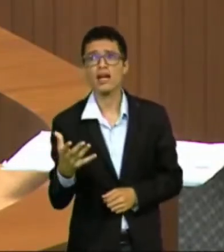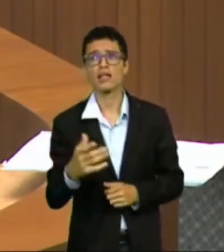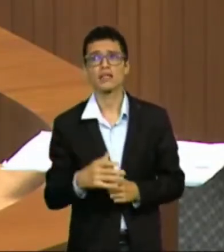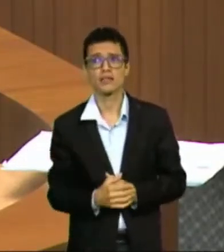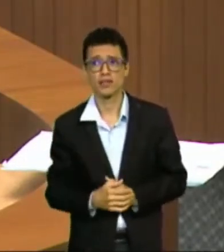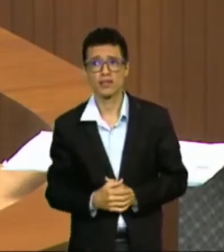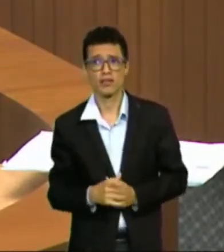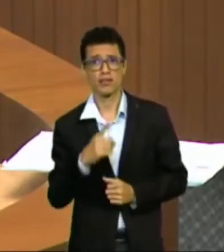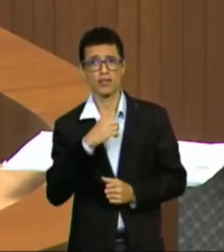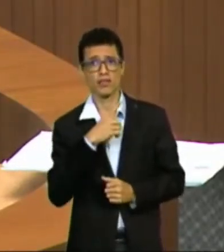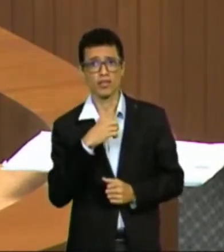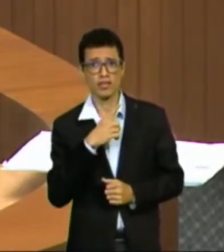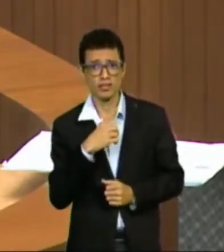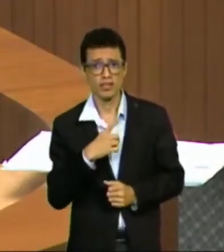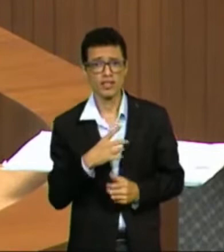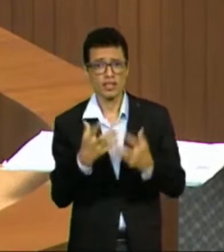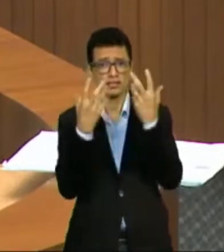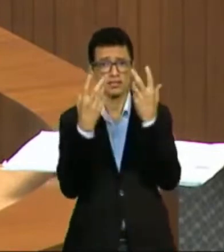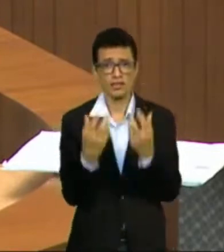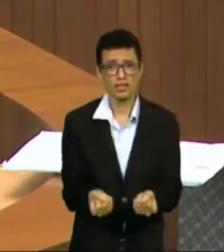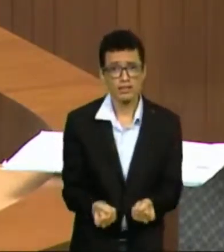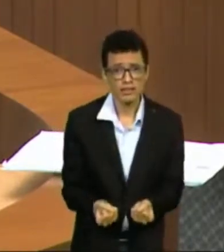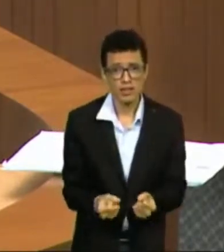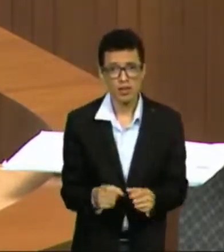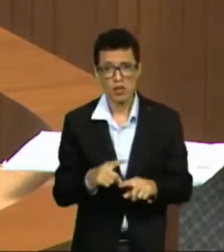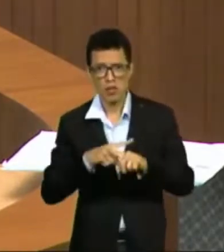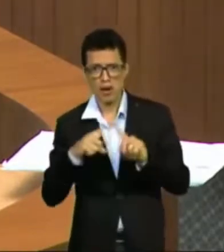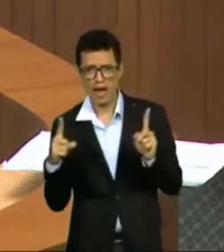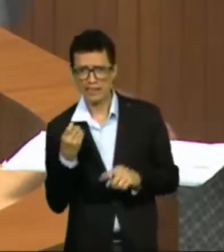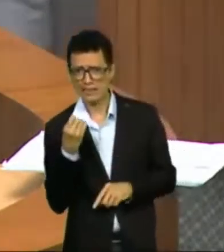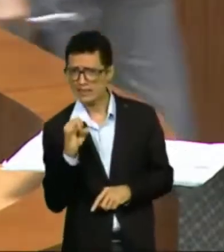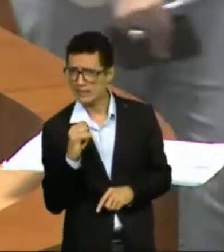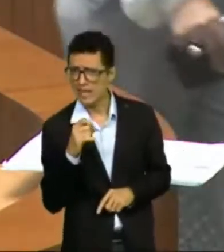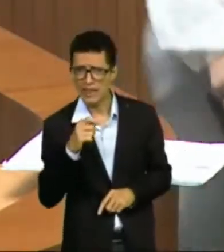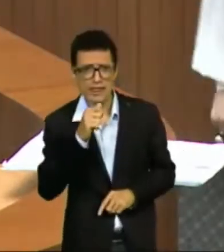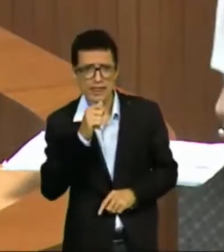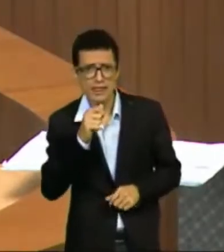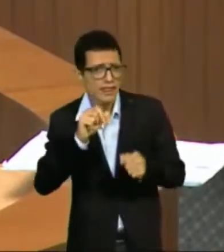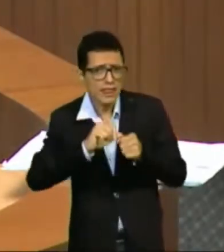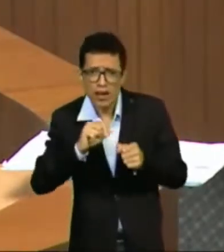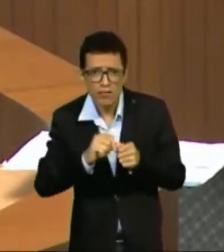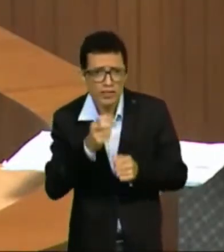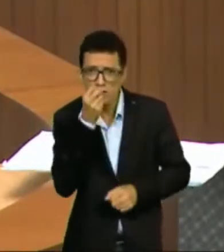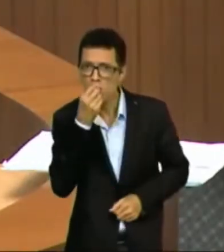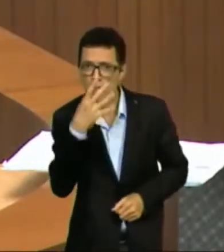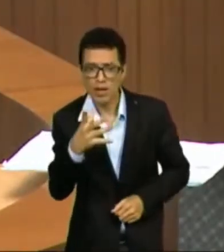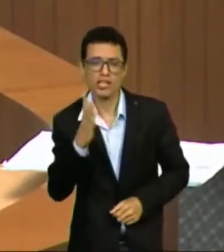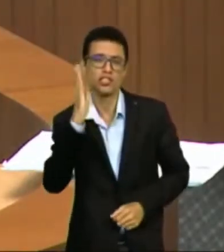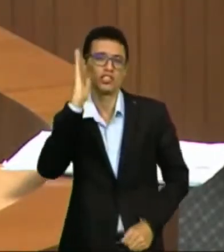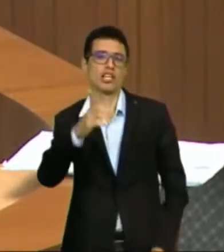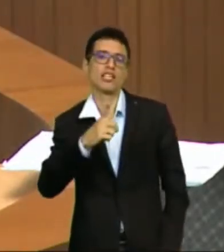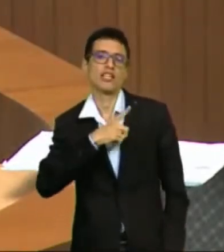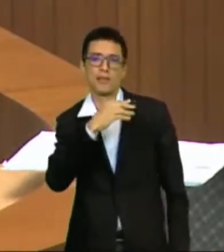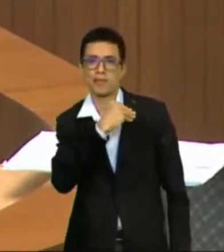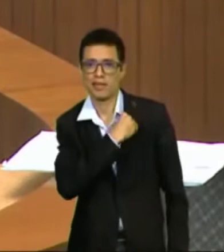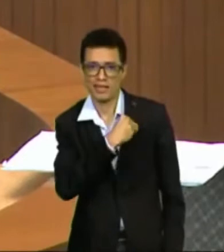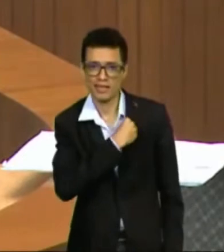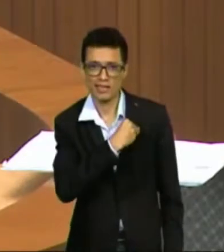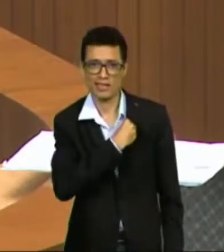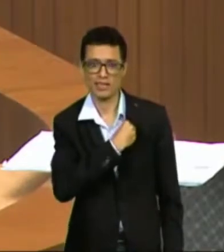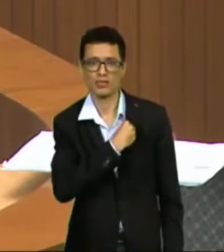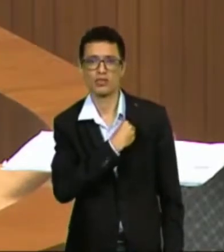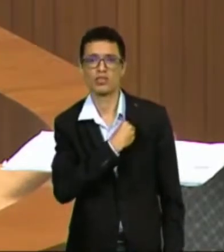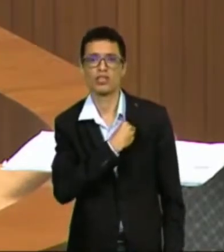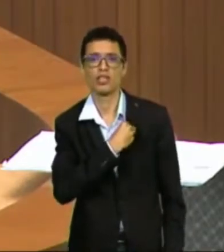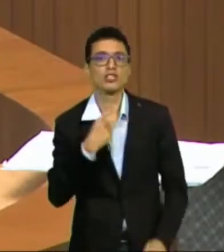não fizeres bem, o pecado jaz à porta, e para ti será o desejo, e sobre ele dominarás.